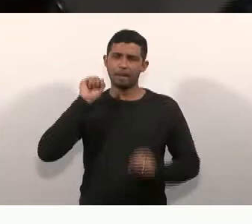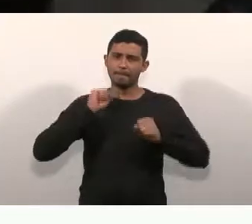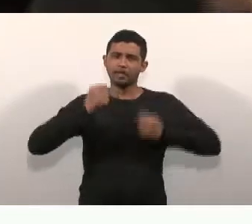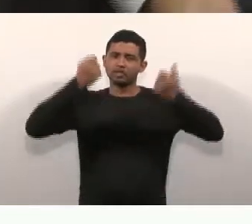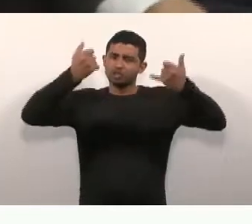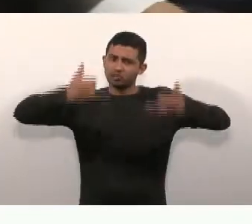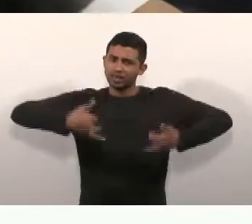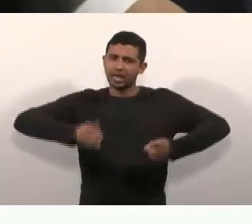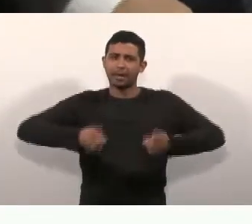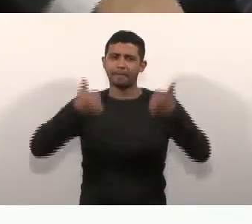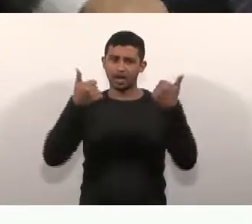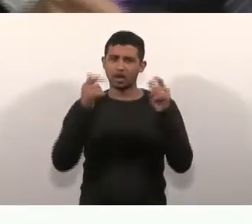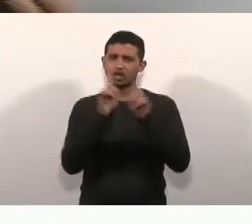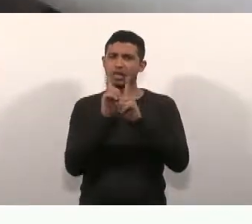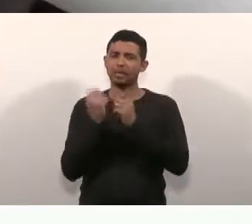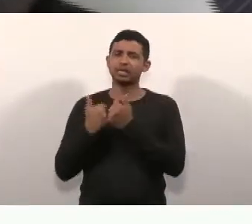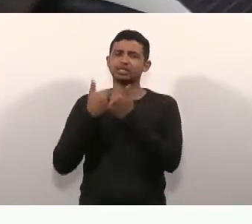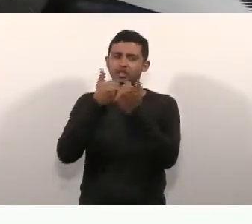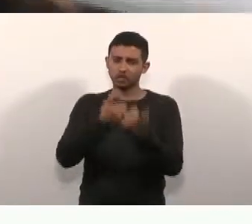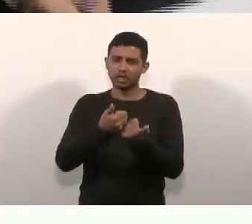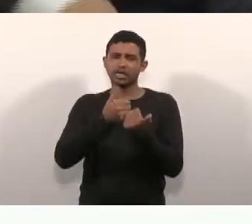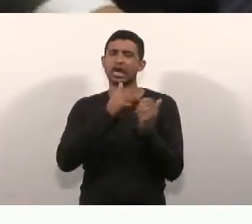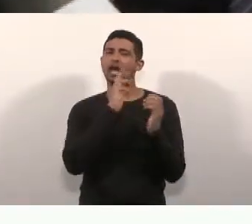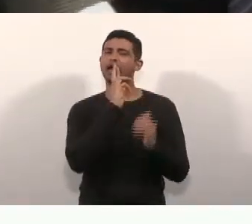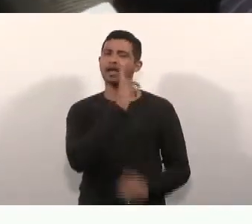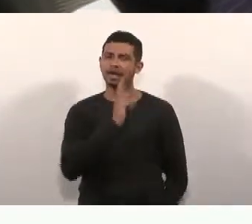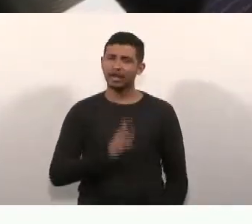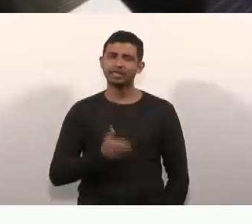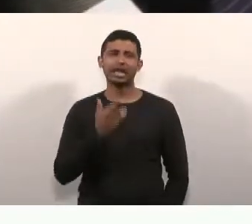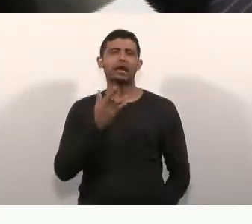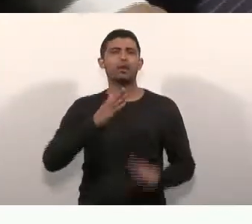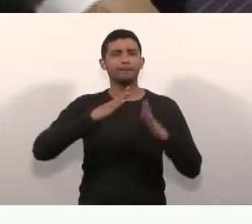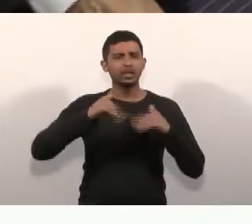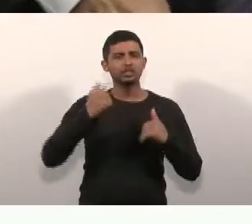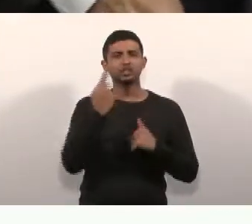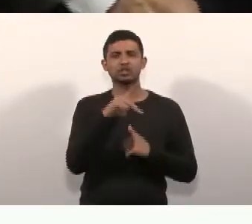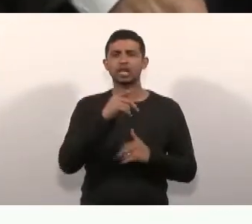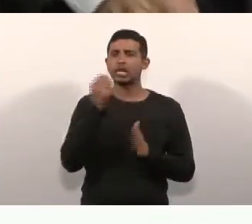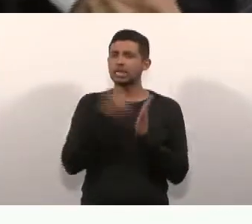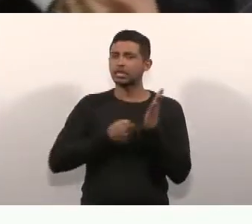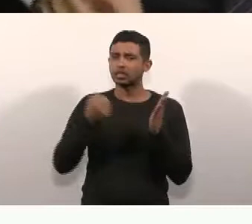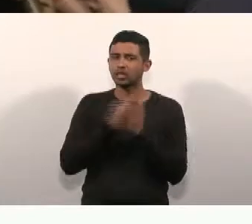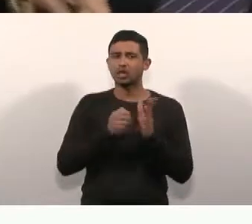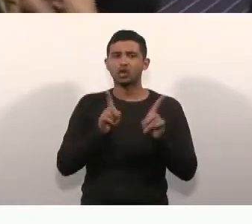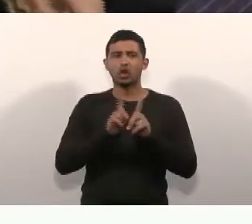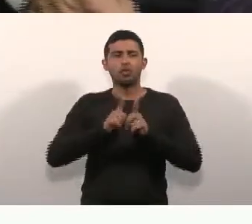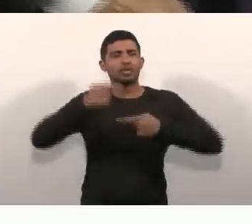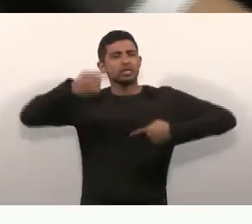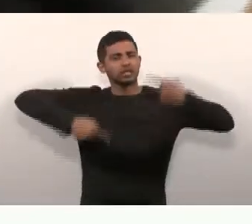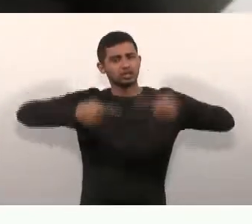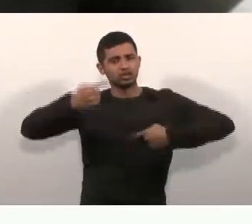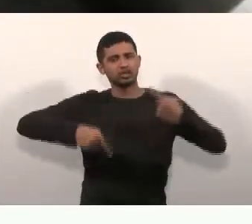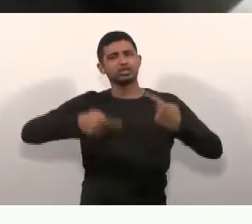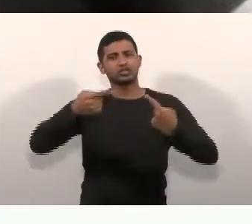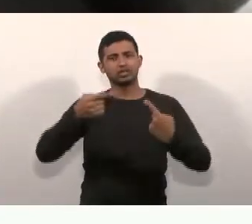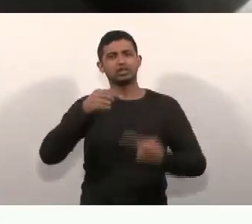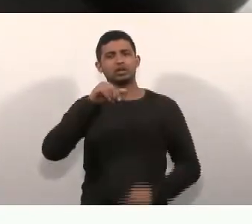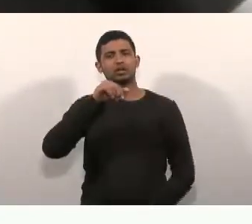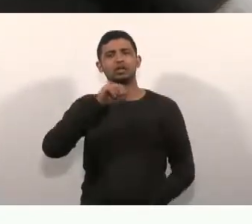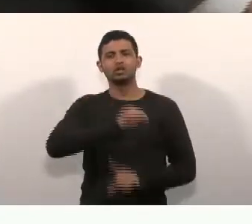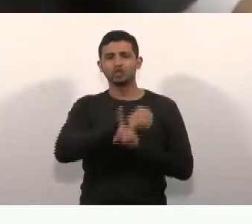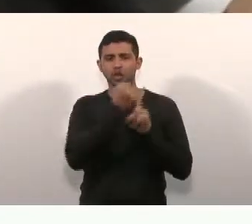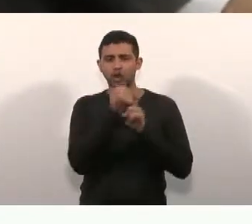para a gente e a assessoria relatar o pedido de requerimento, que é a discussão das consequências socioeconômicas do processo